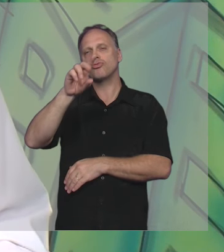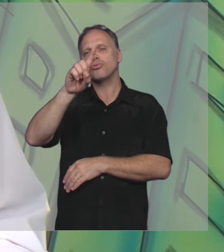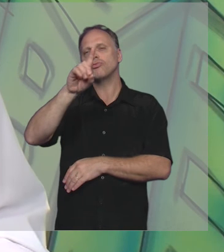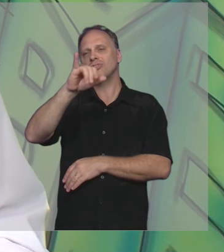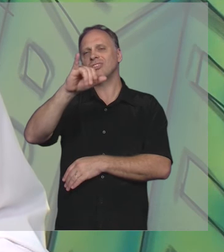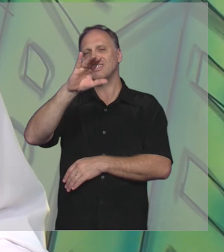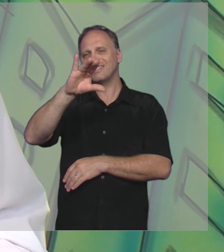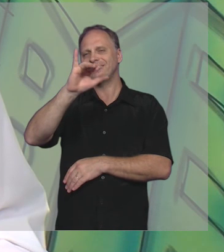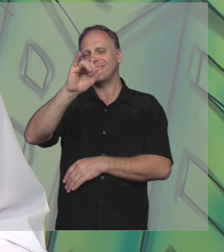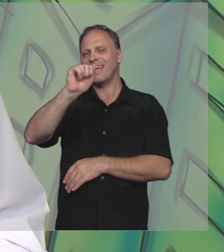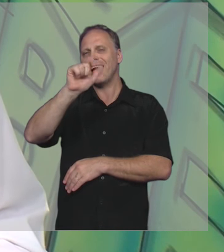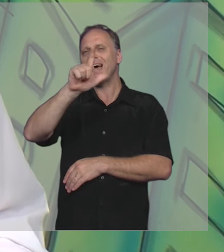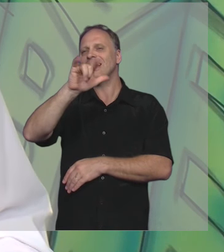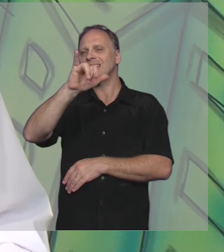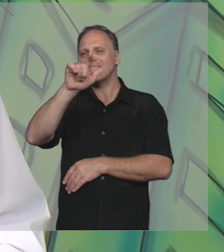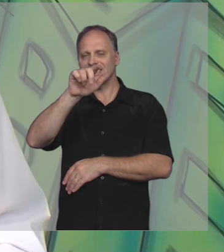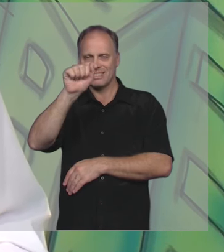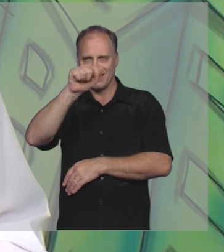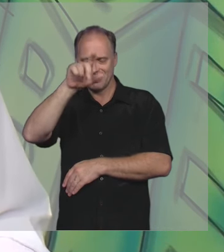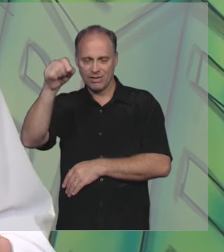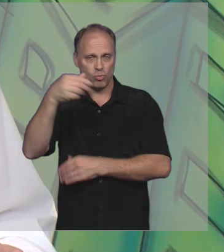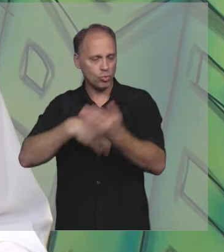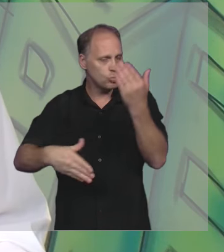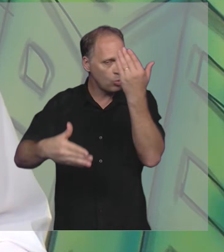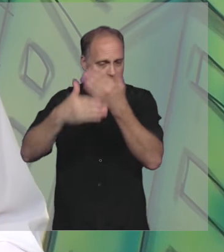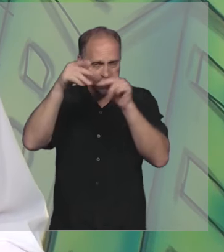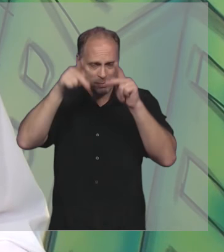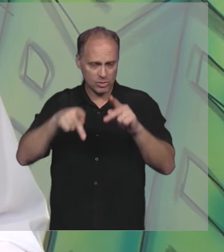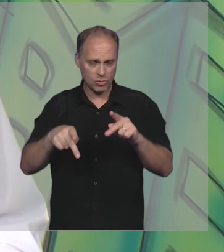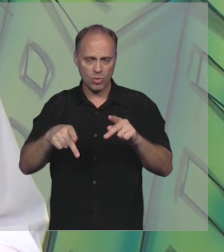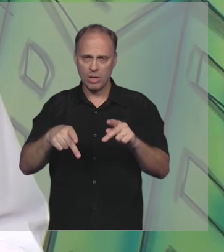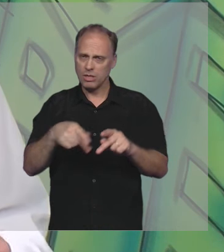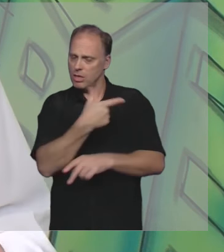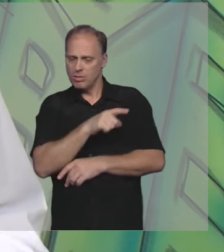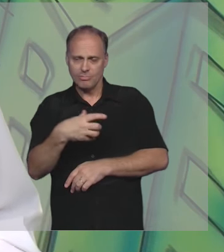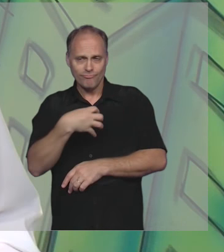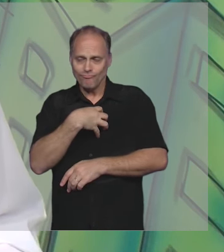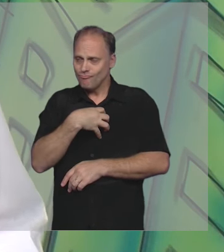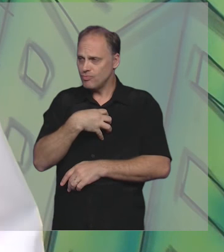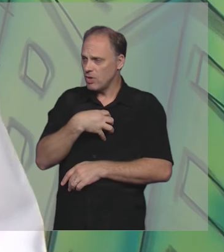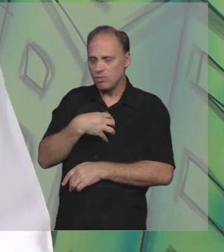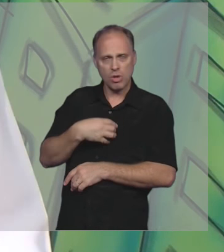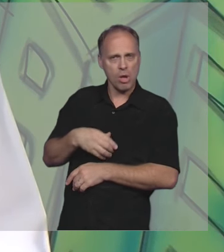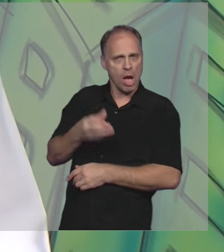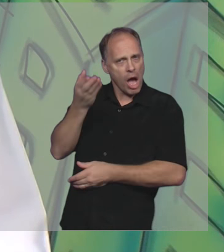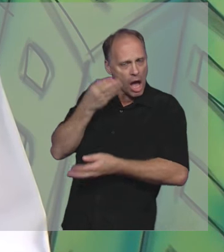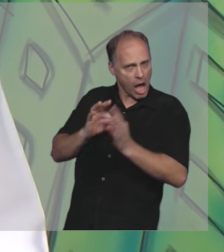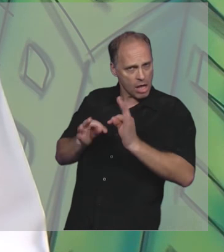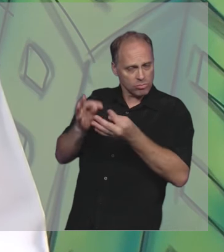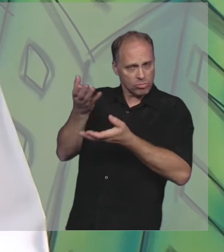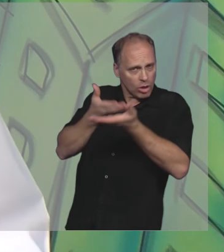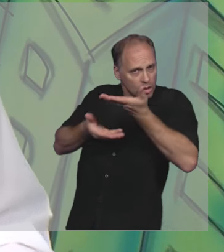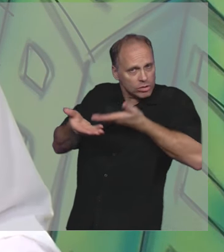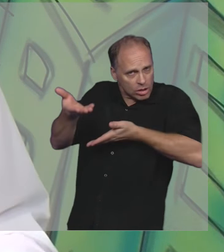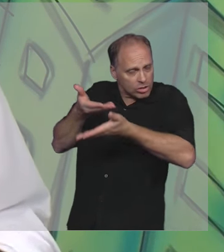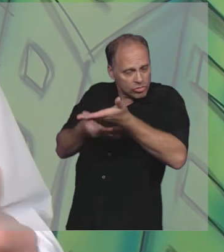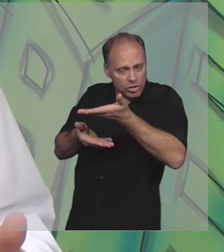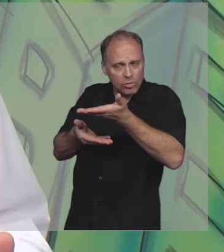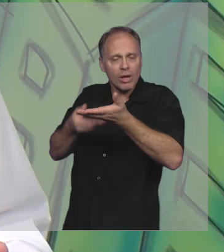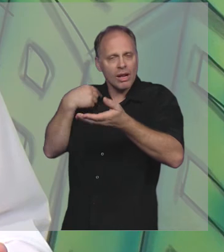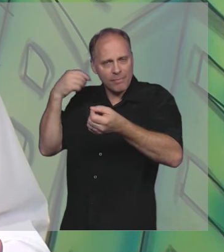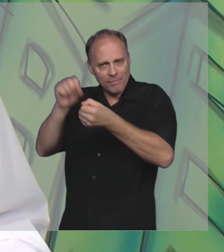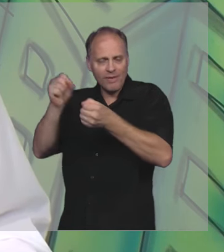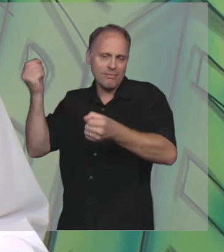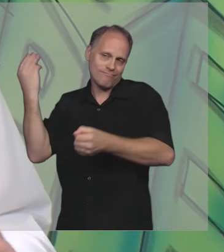todo o usuário que não se sente contemplado dentro da sua real necessidade, ele